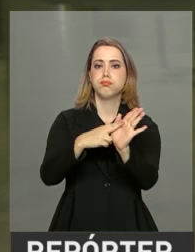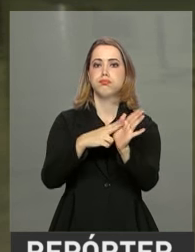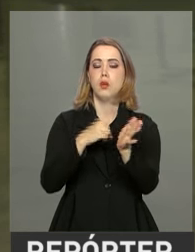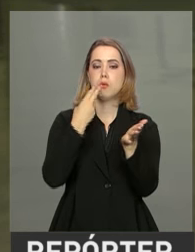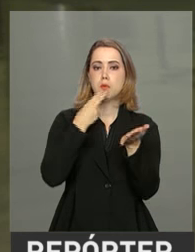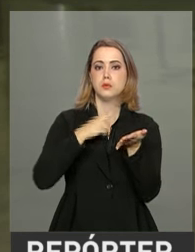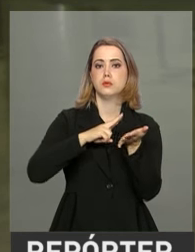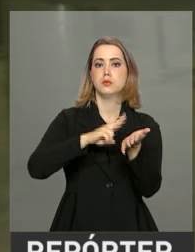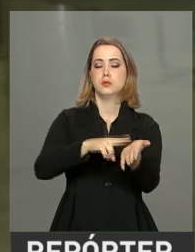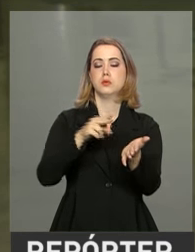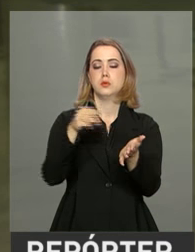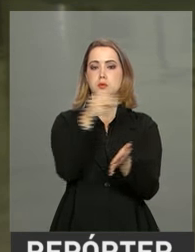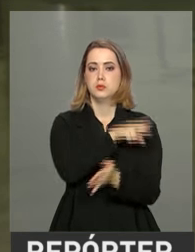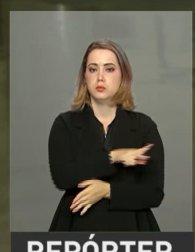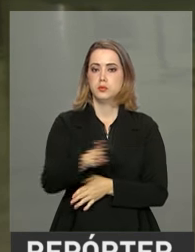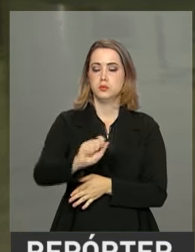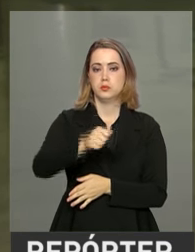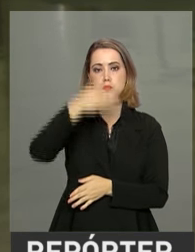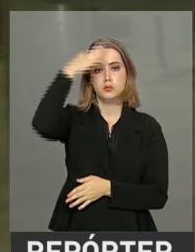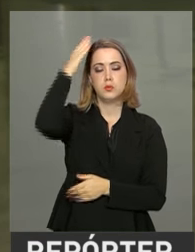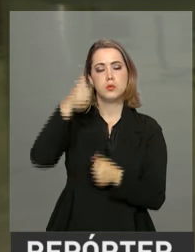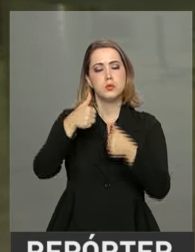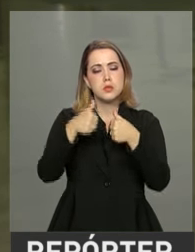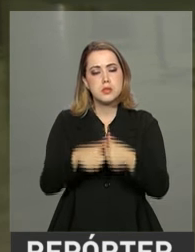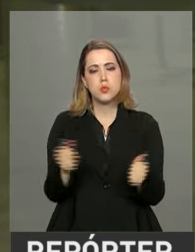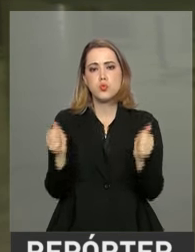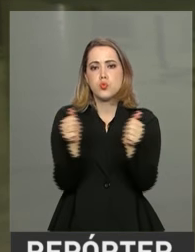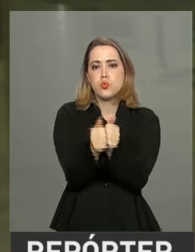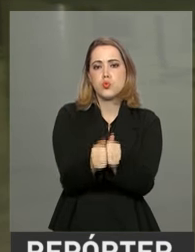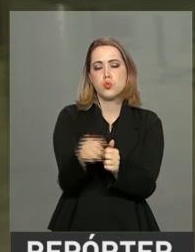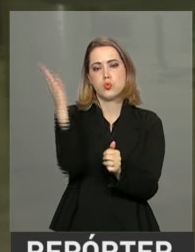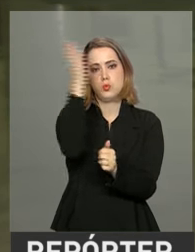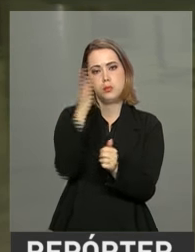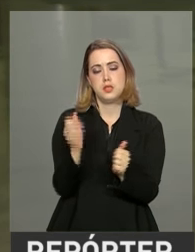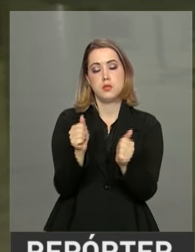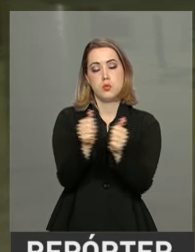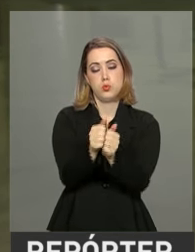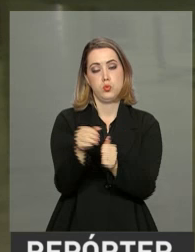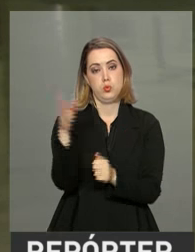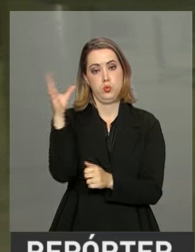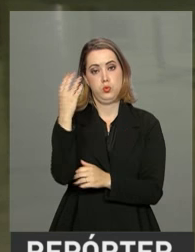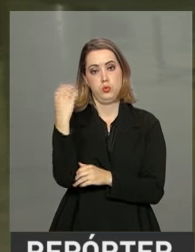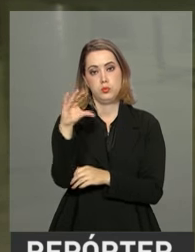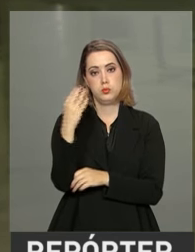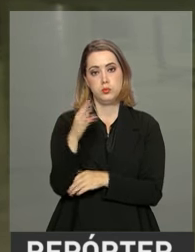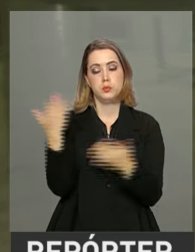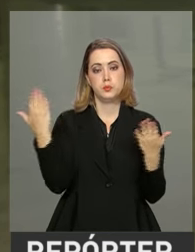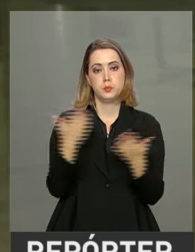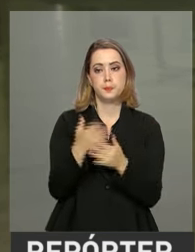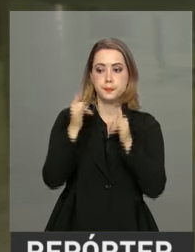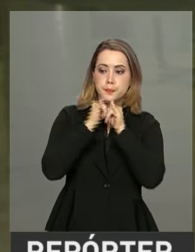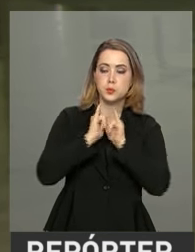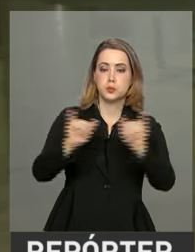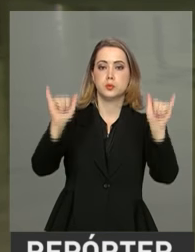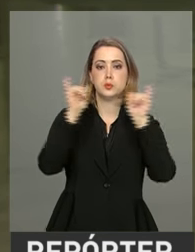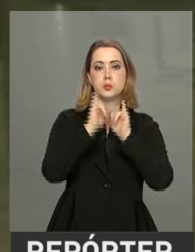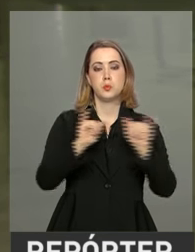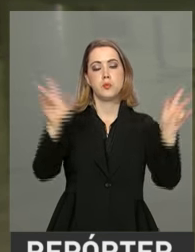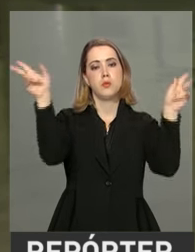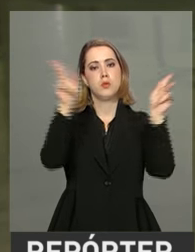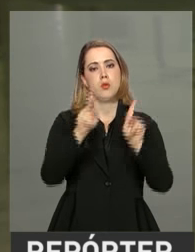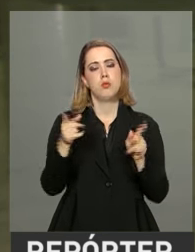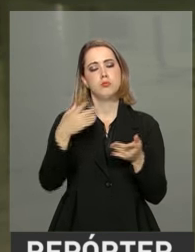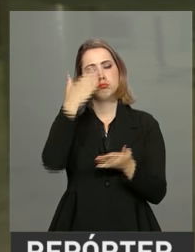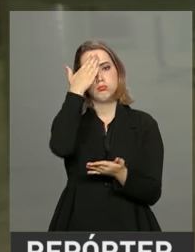Temer afirmou que o Brasil está com a Colômbia nesse momento histórico e que os colombianos transmitem a todos uma mensagem